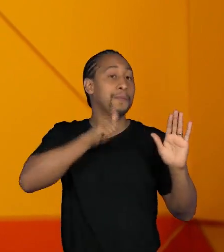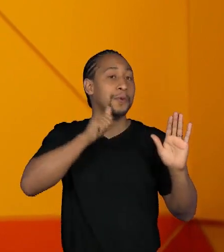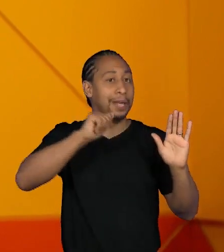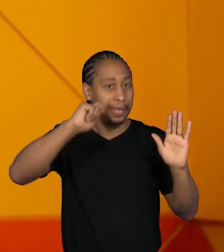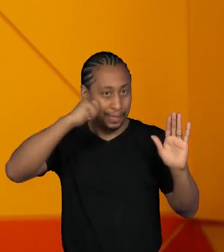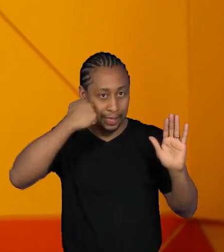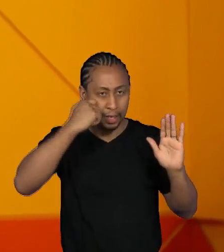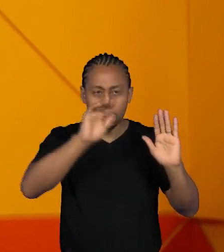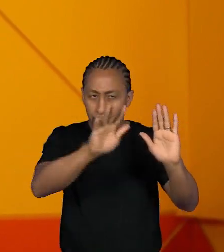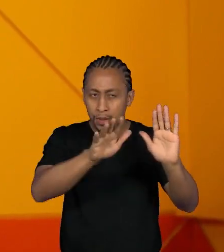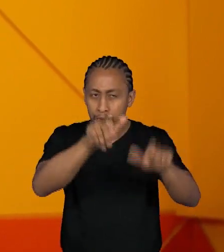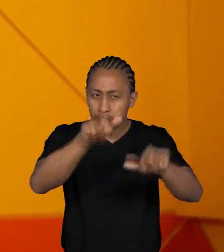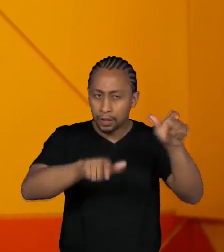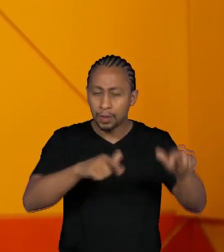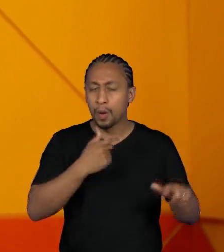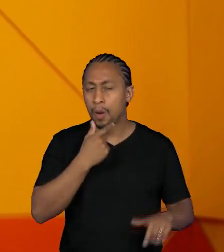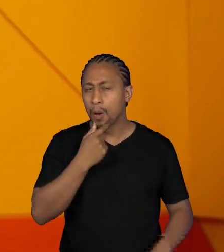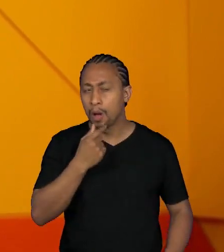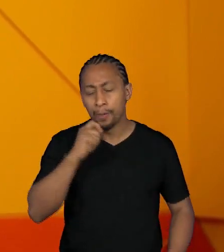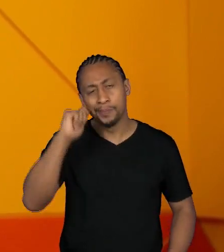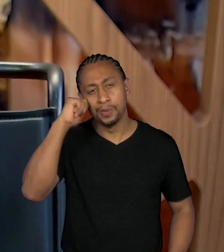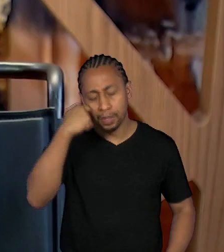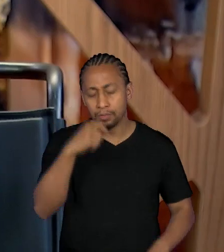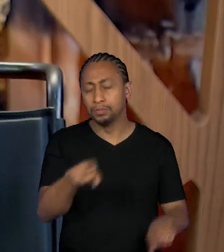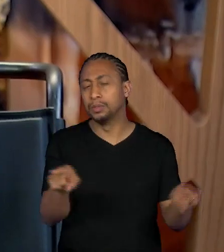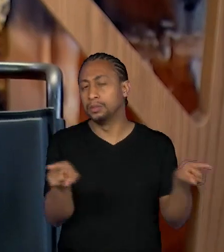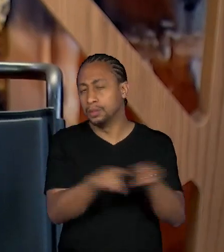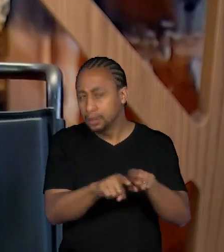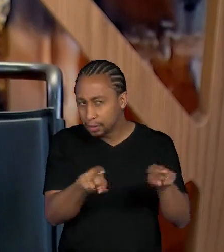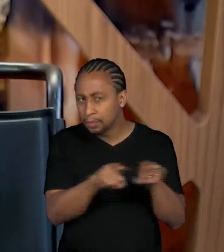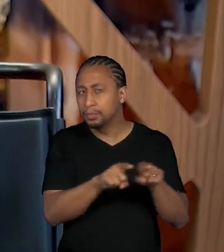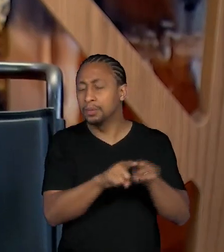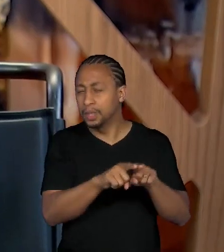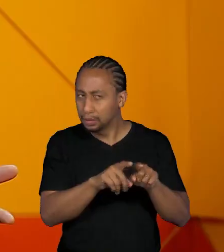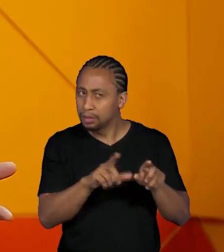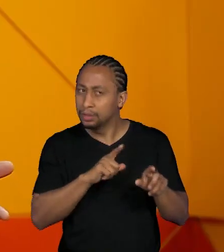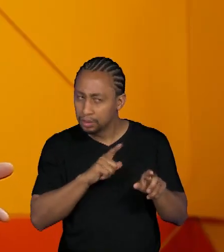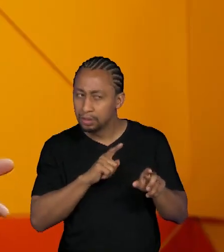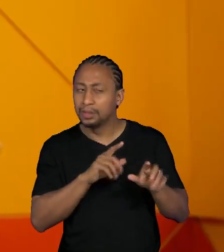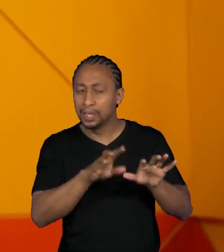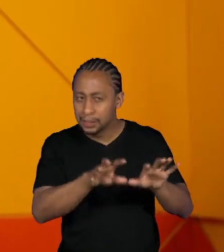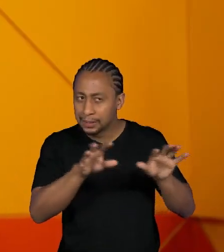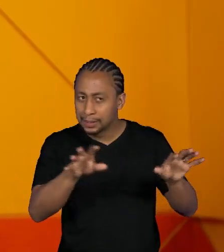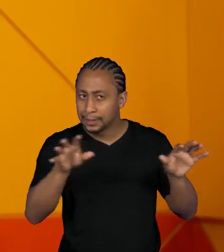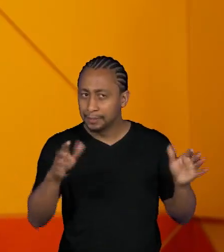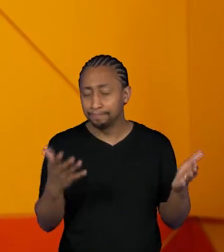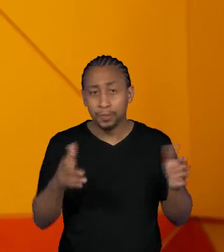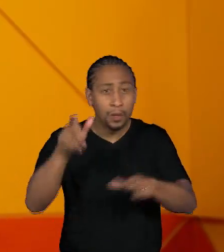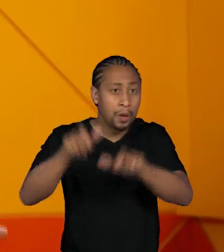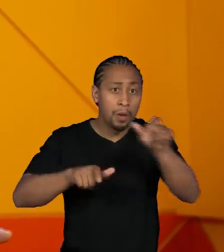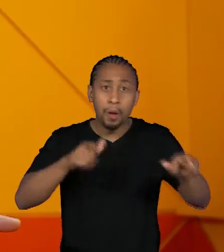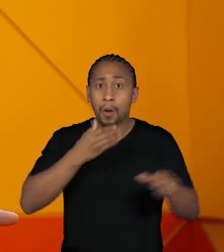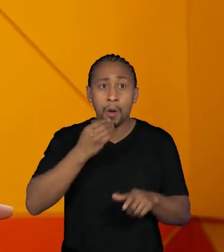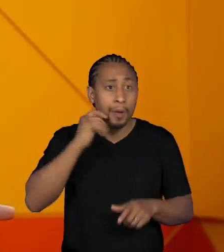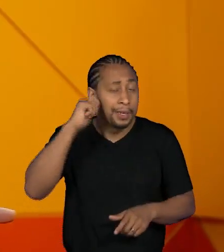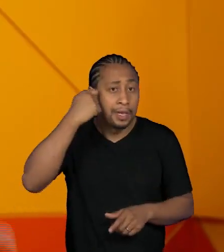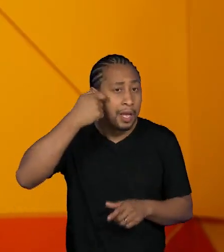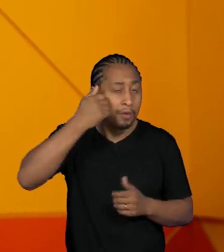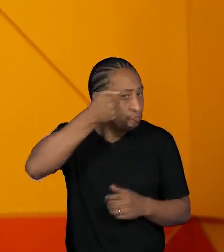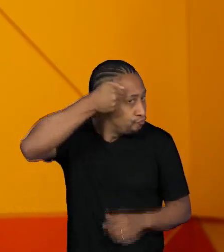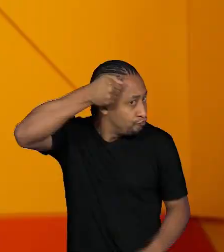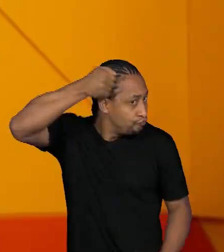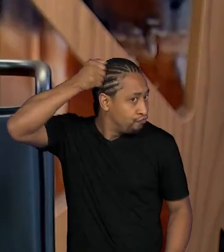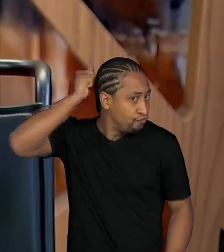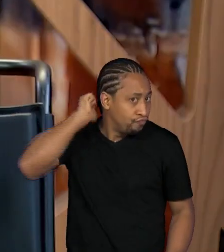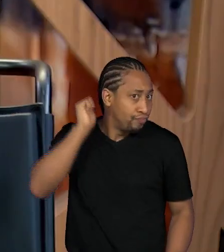Mas o homem negro também passa por essa questão. Haja visto a gente ter tantos homens negros com a cabeça raspada, né,